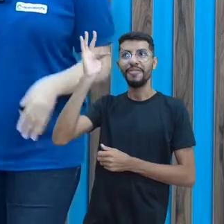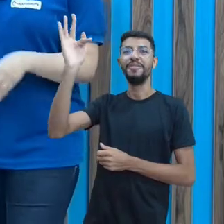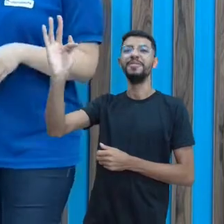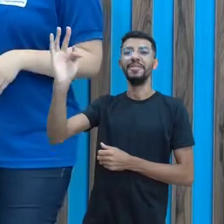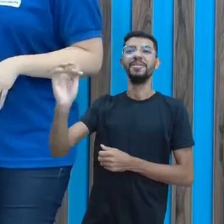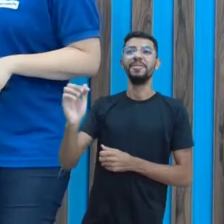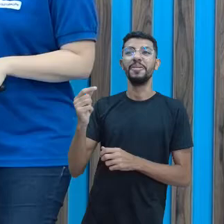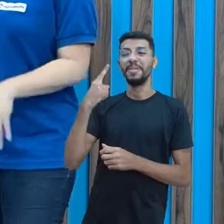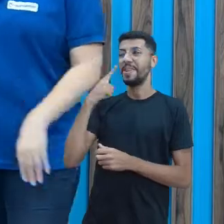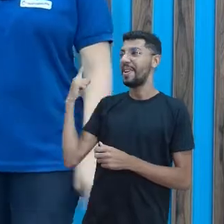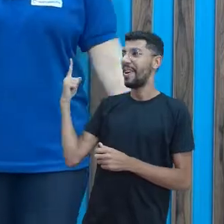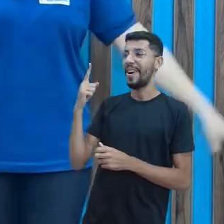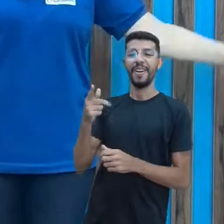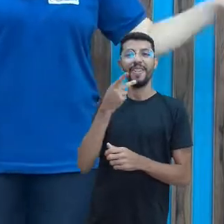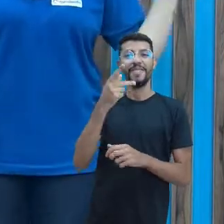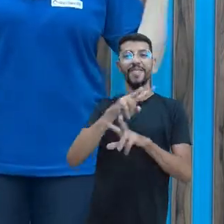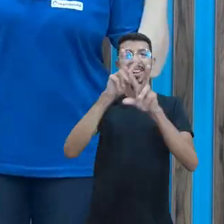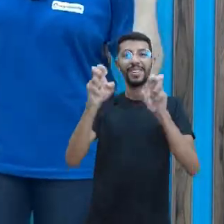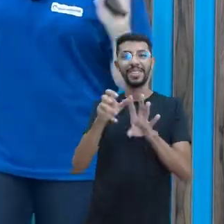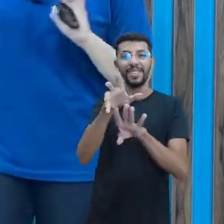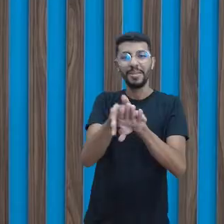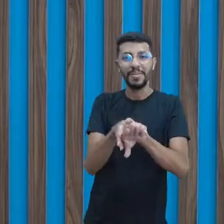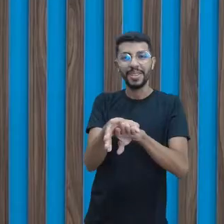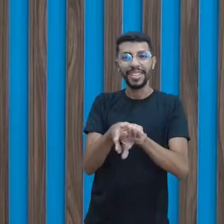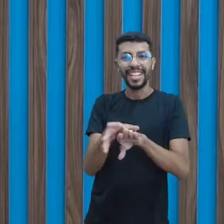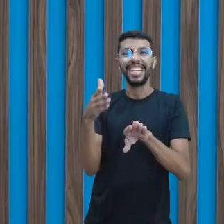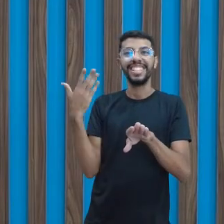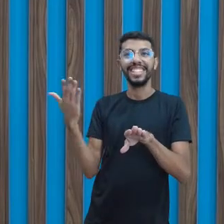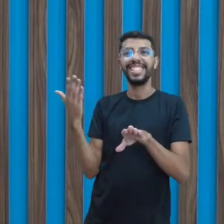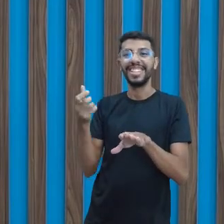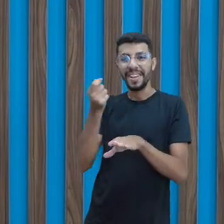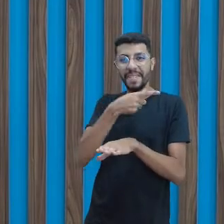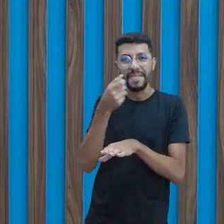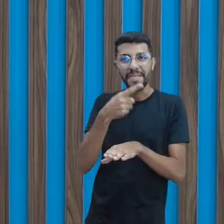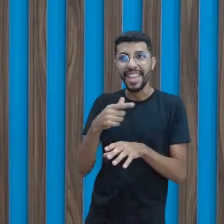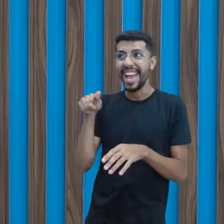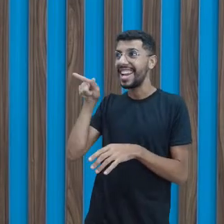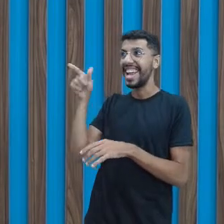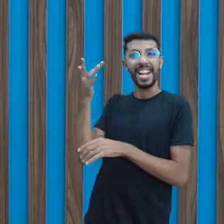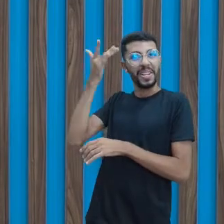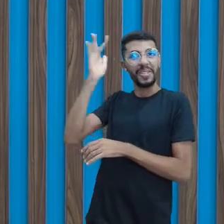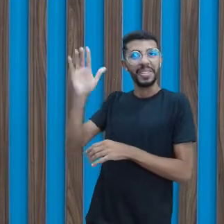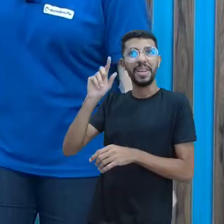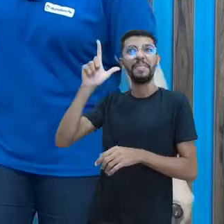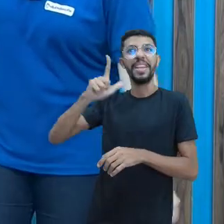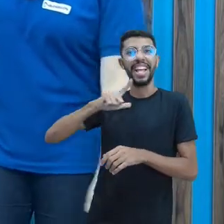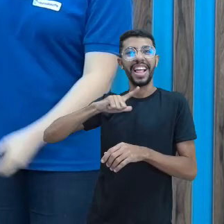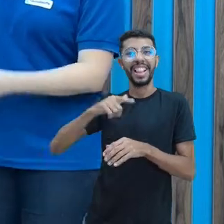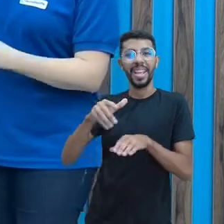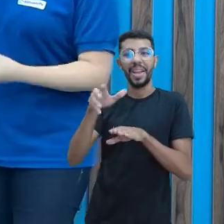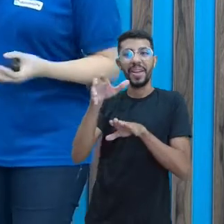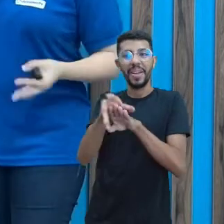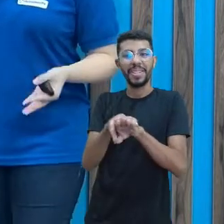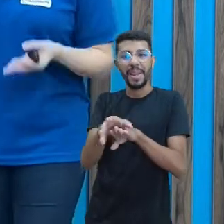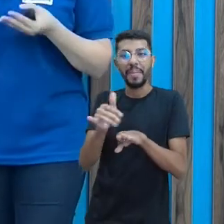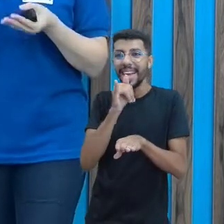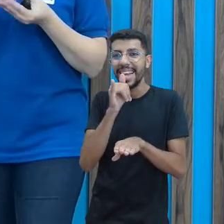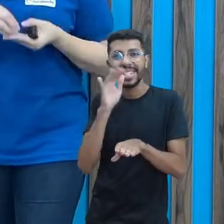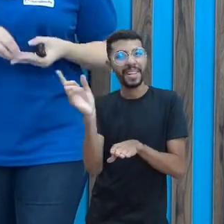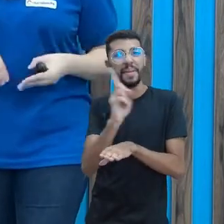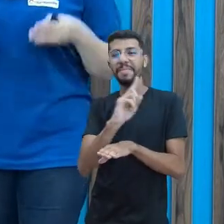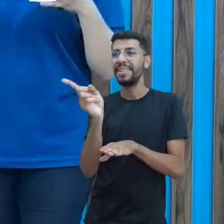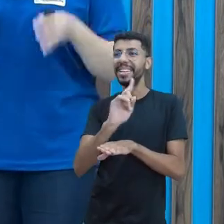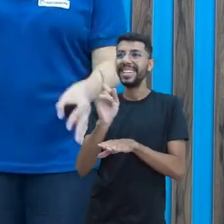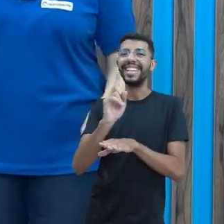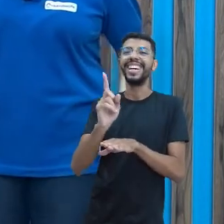pronta, porque ele nem sabia que o exemplo da aula... sabia, pô. Ele nem sabia que o